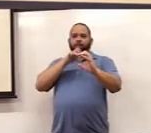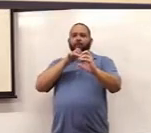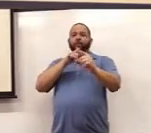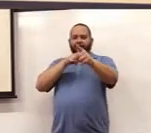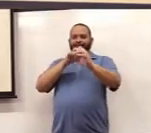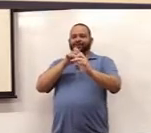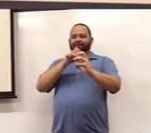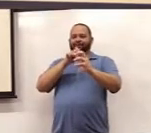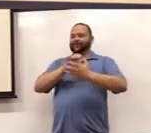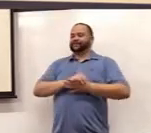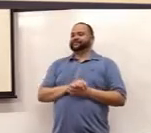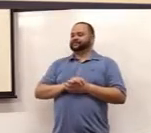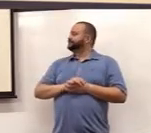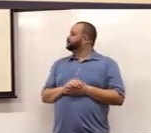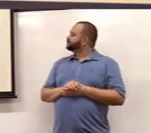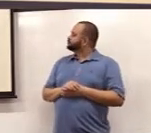Que é isso?